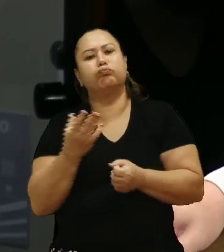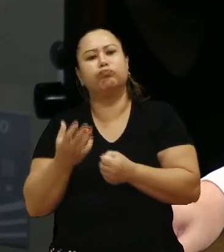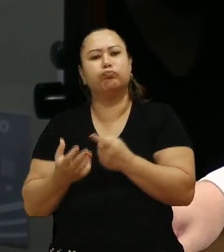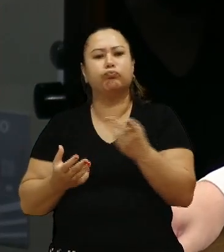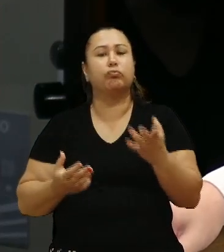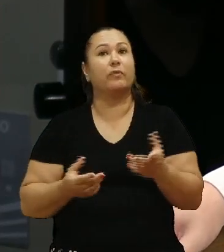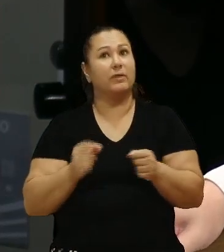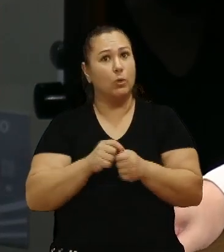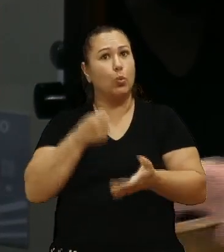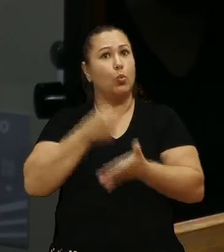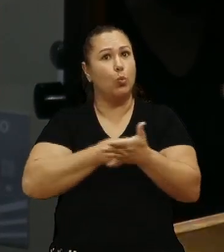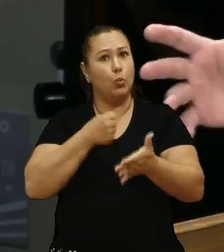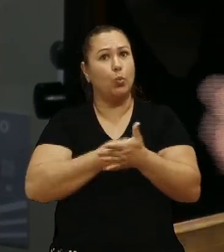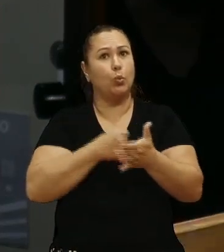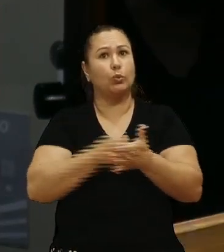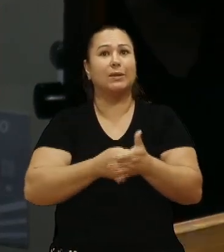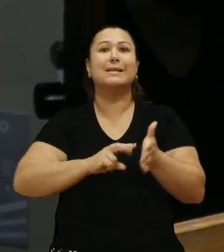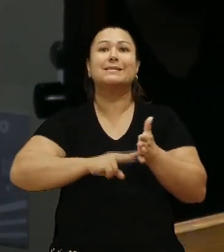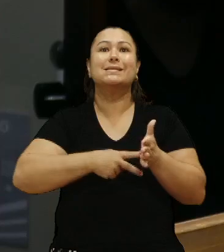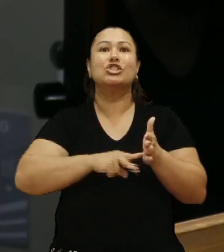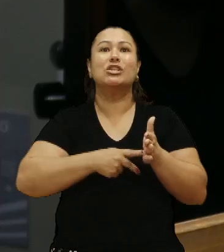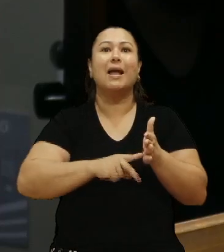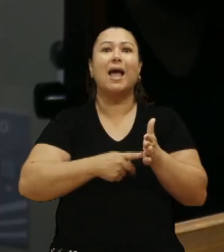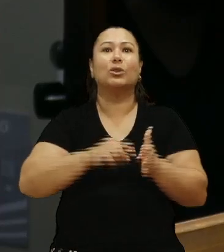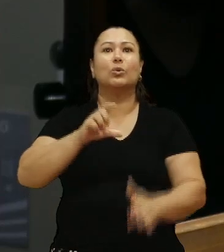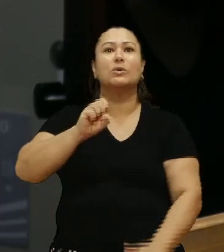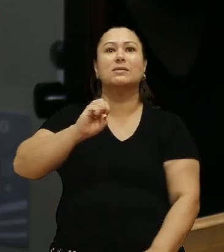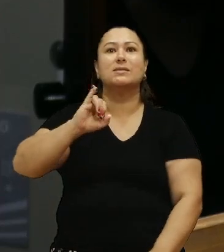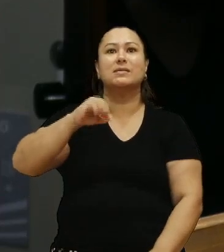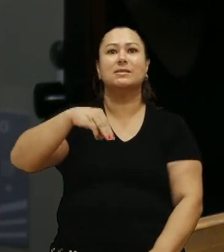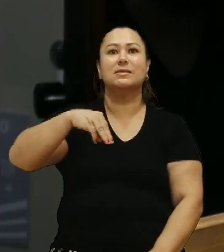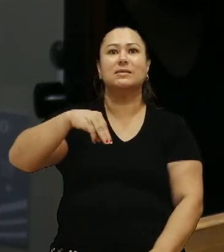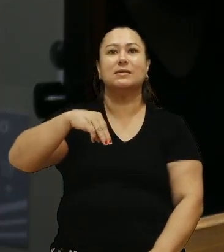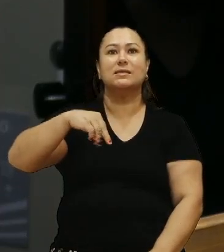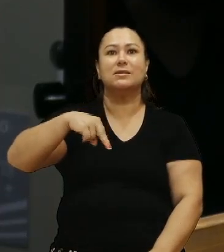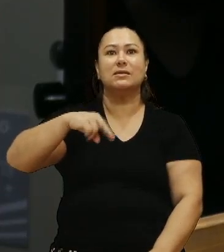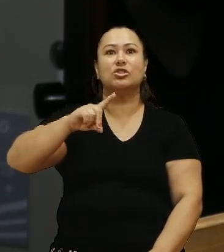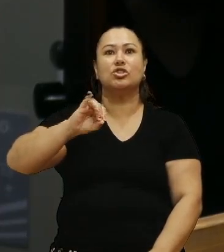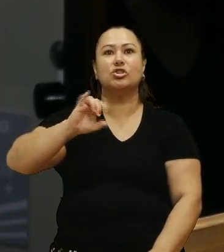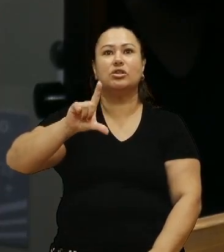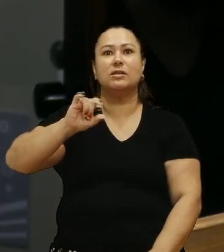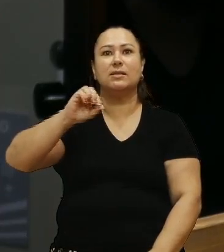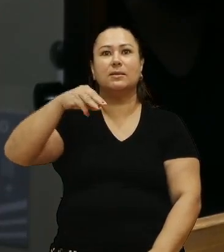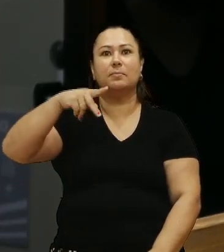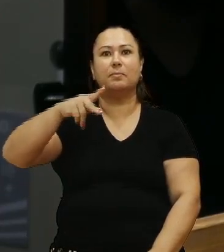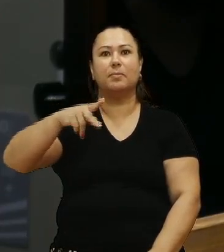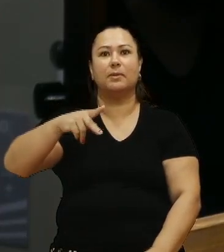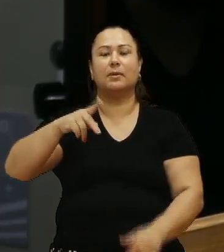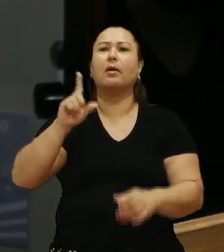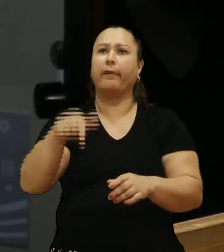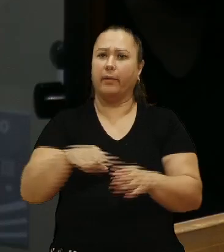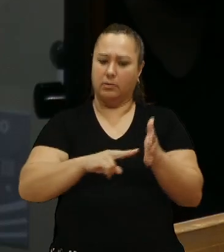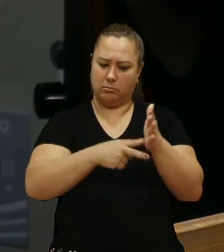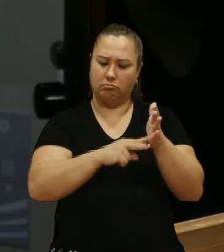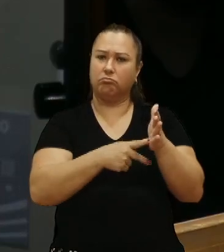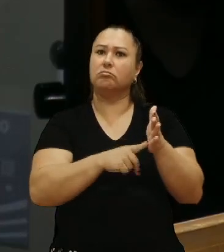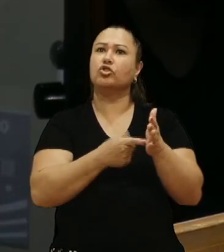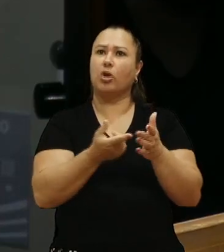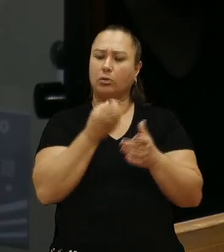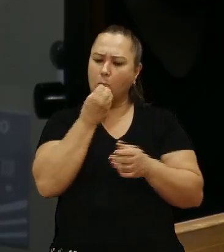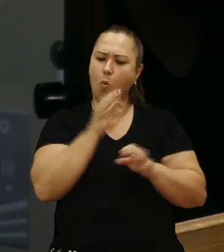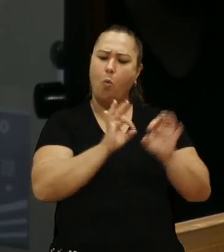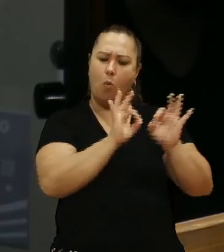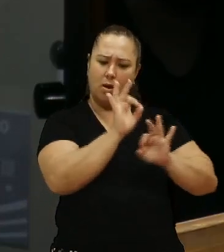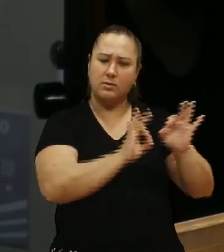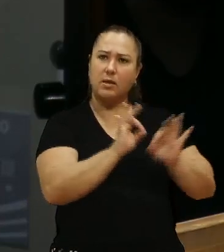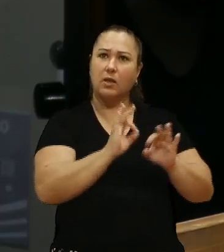fez tanta luta para o Sindilimp existir e para ele representar tão bem a categoria. Hoje ele é um sindicato significativamente estruturado. Quem